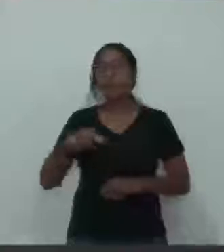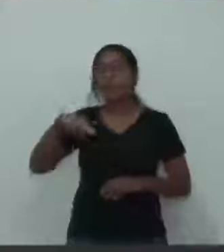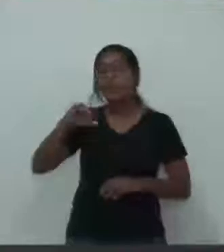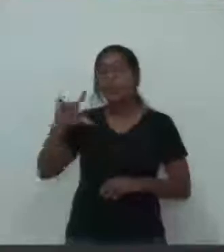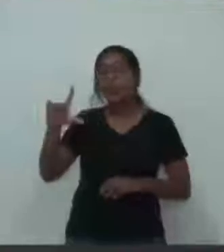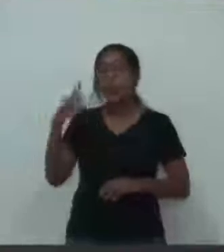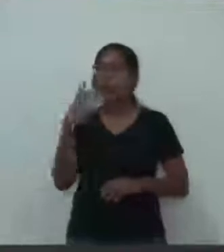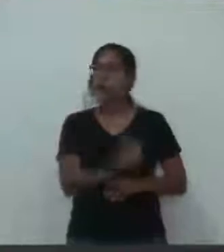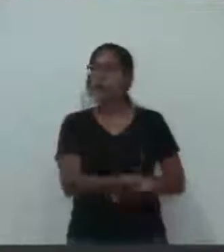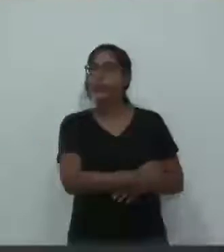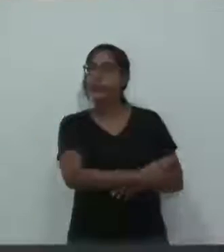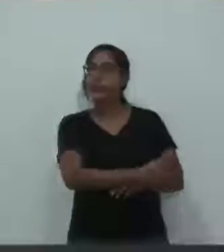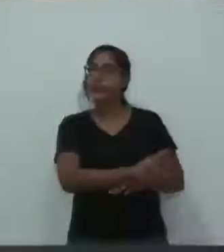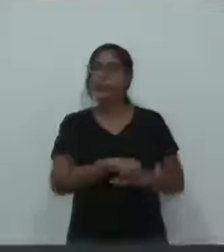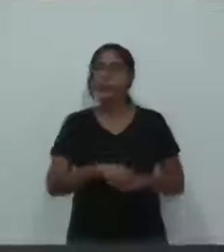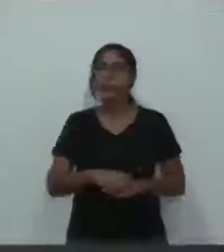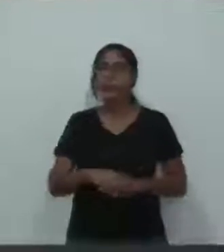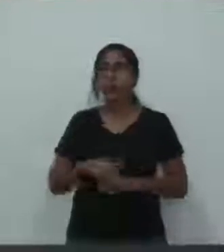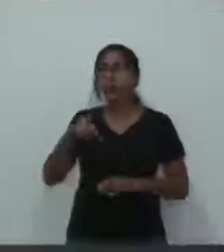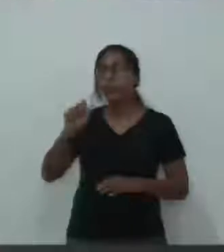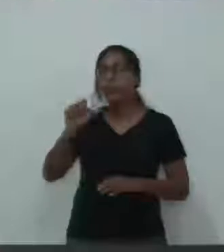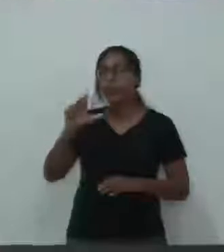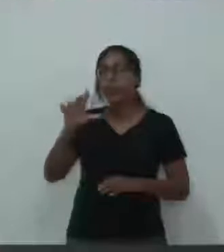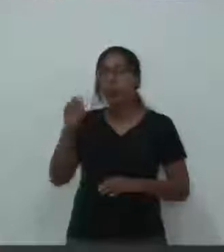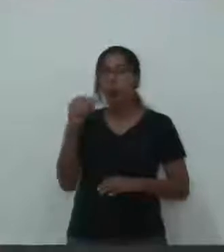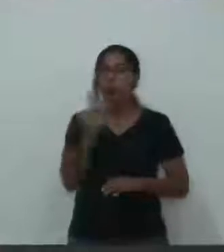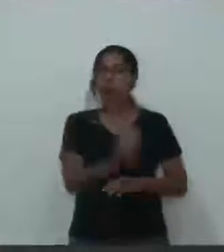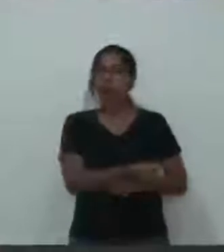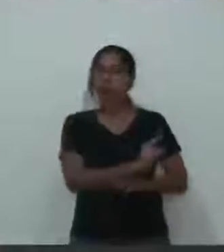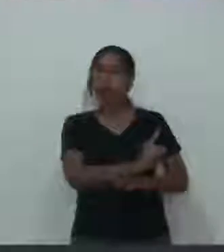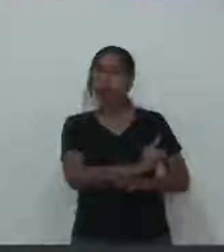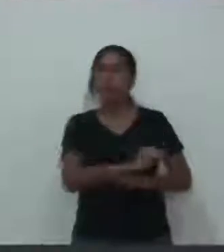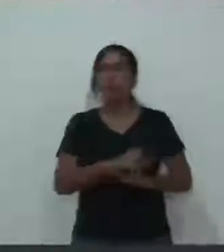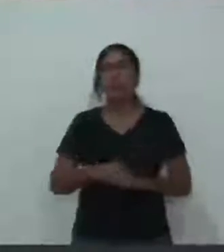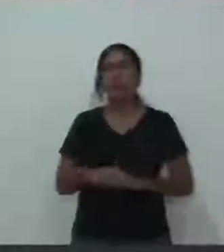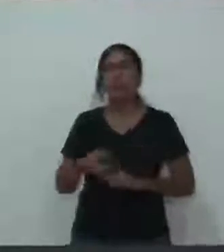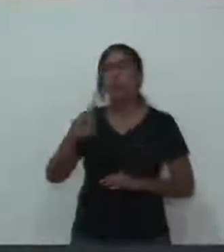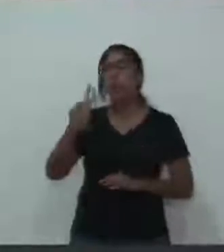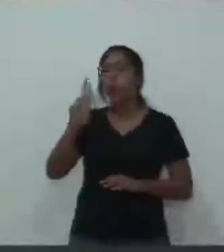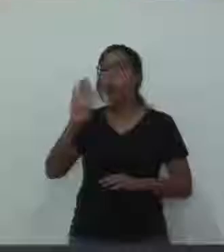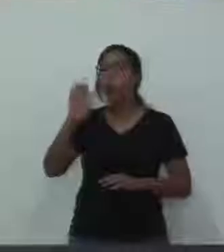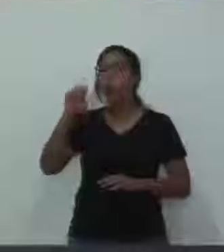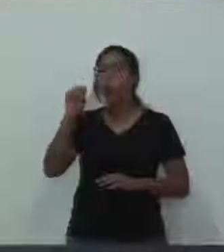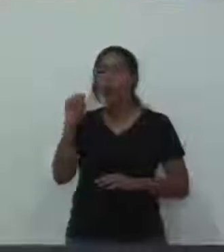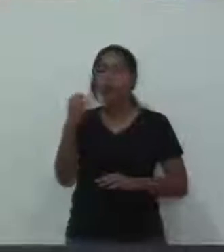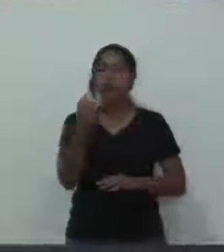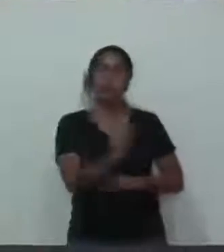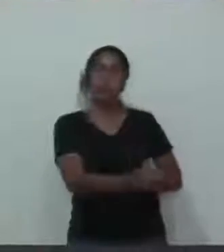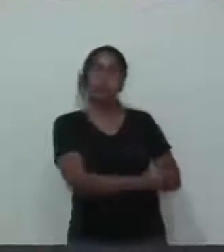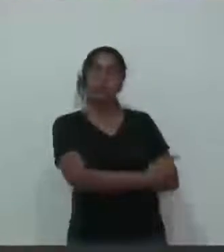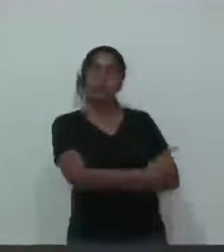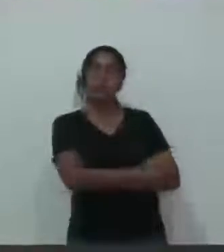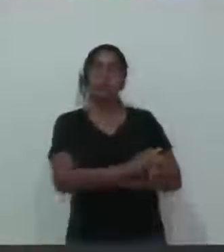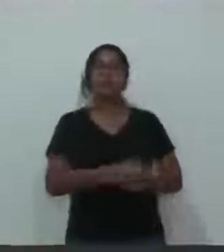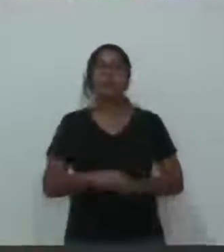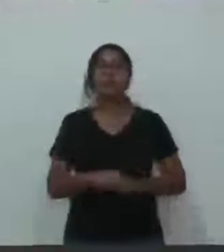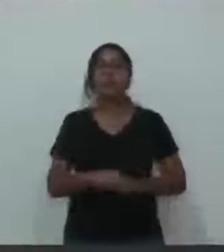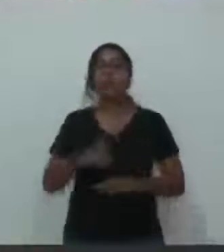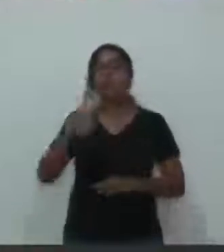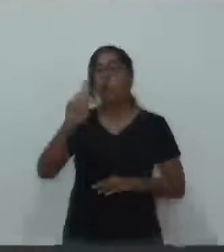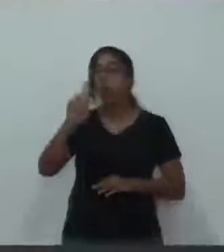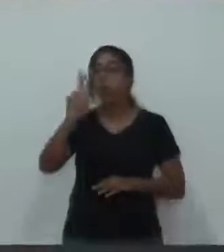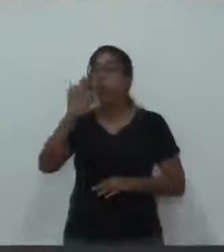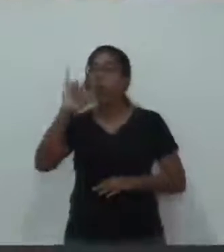Vereador Nil Ramos. Reprovo. Vereador Paulinho Palmeira. Reprovo. Vereador Rubens Nunes. Reprovo. Vereador Rui